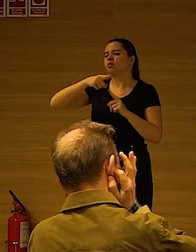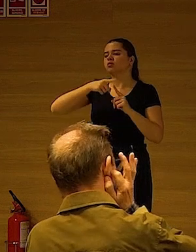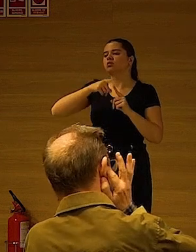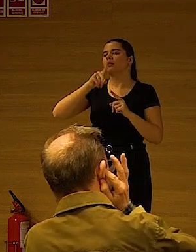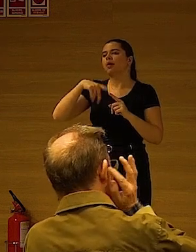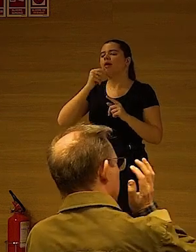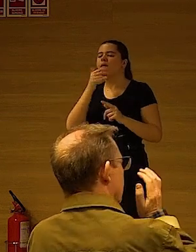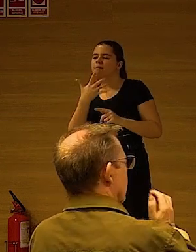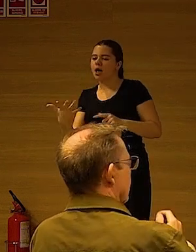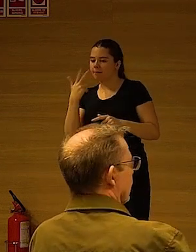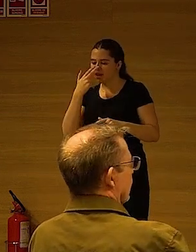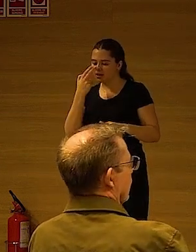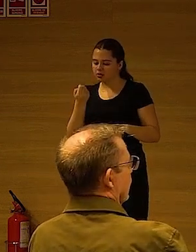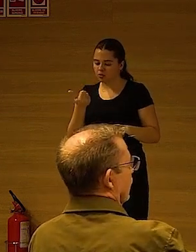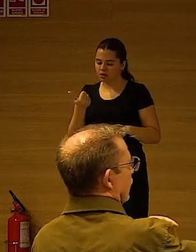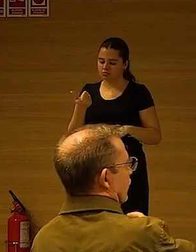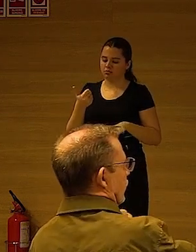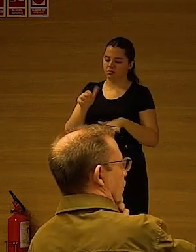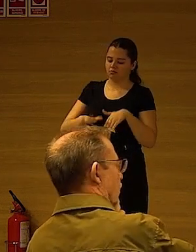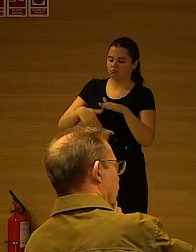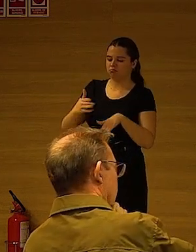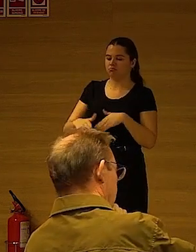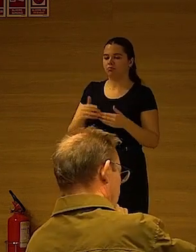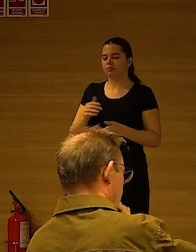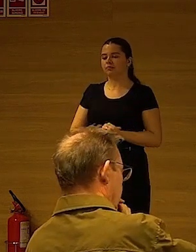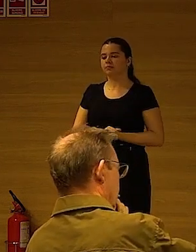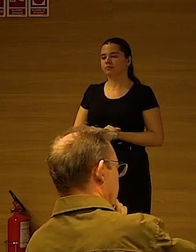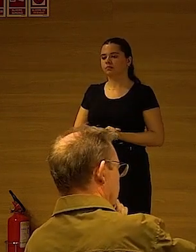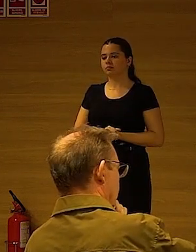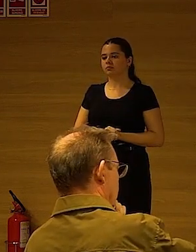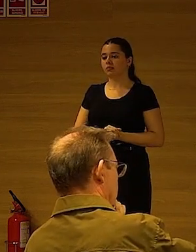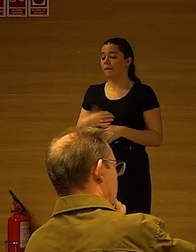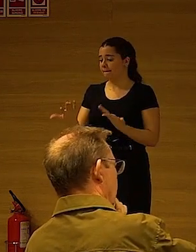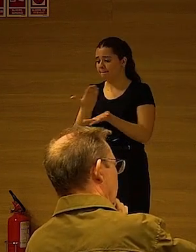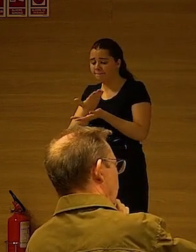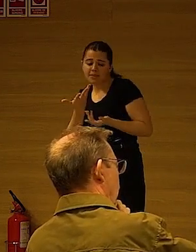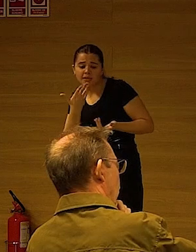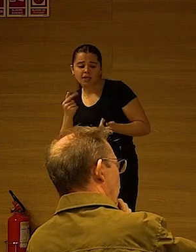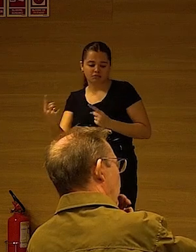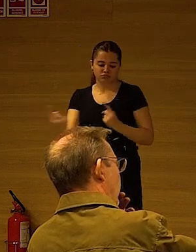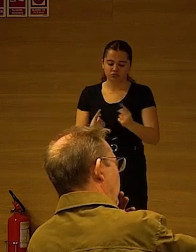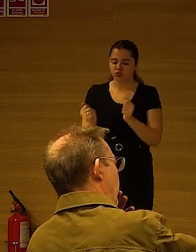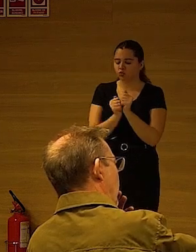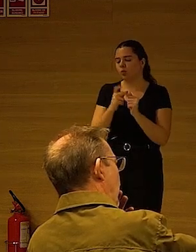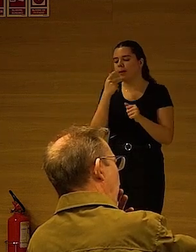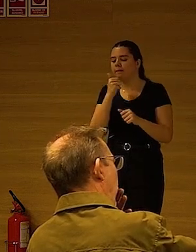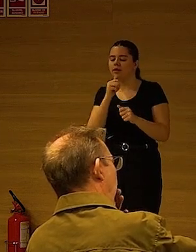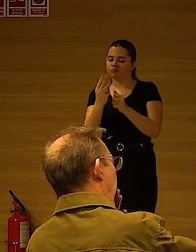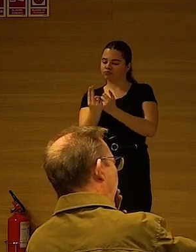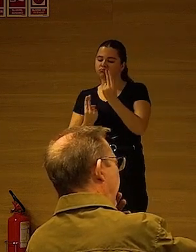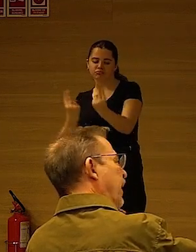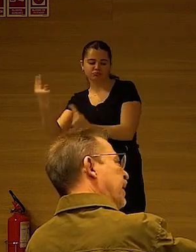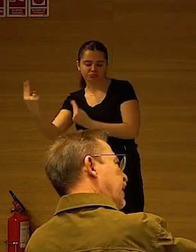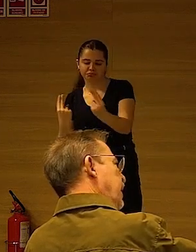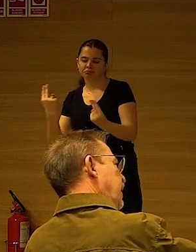de mar quase que dá pé, né? E ali as crianças iam chegando com os pais, eram pescadores, iam